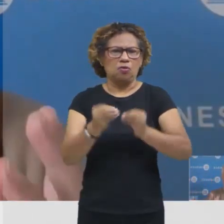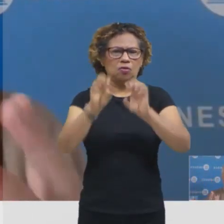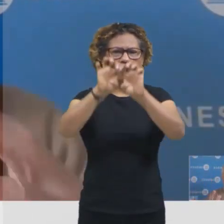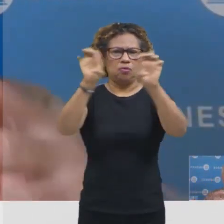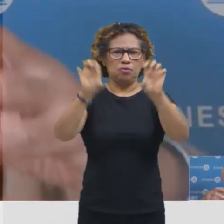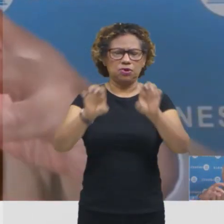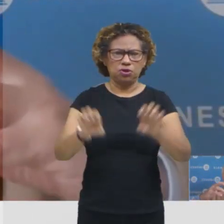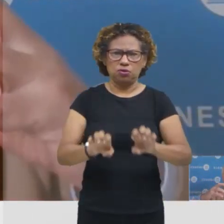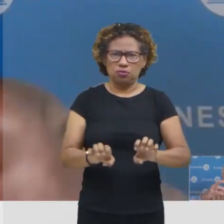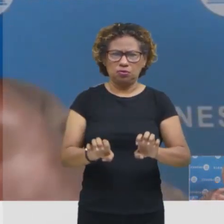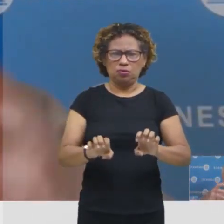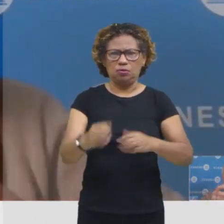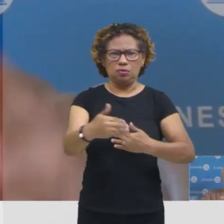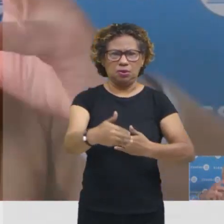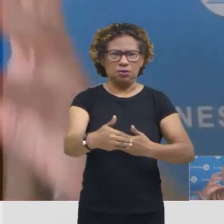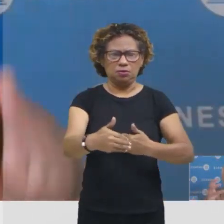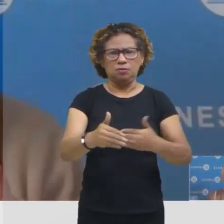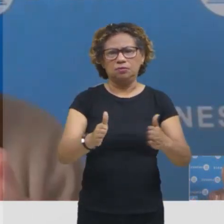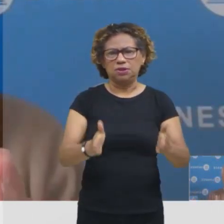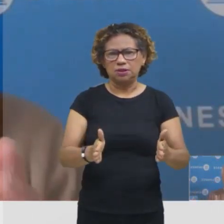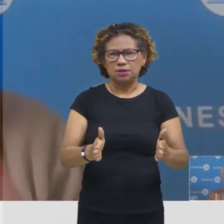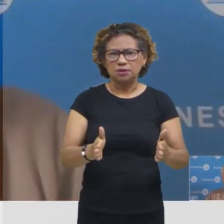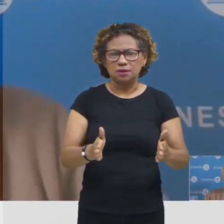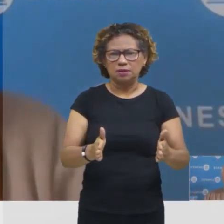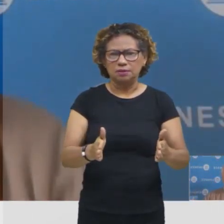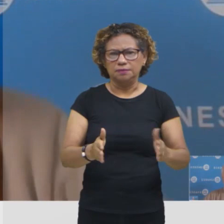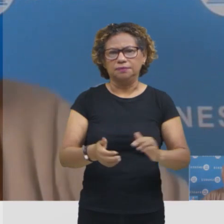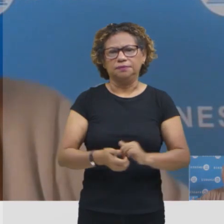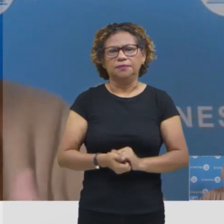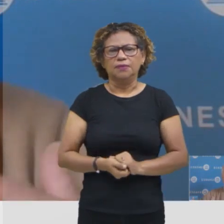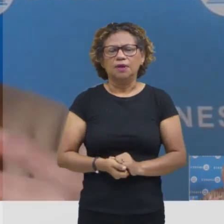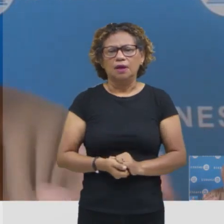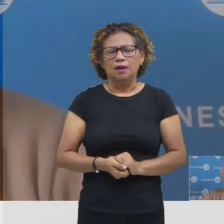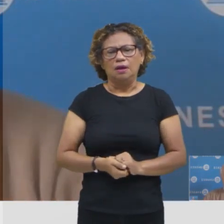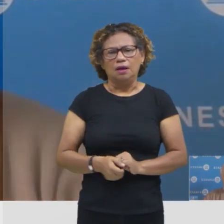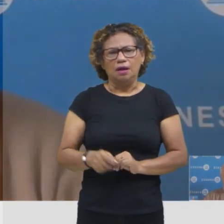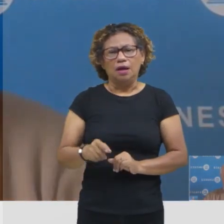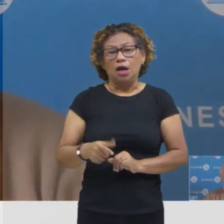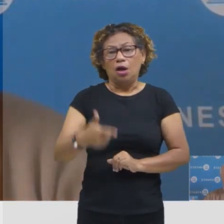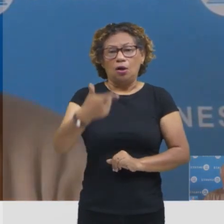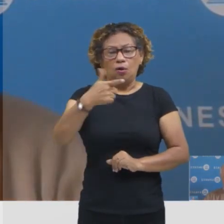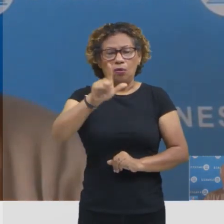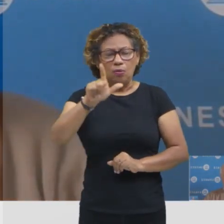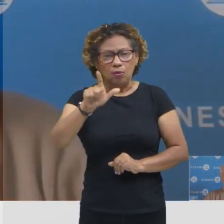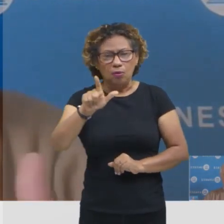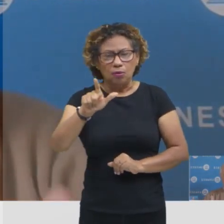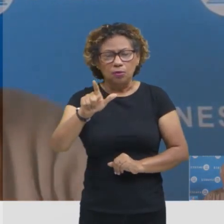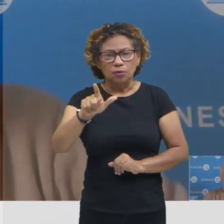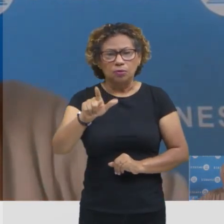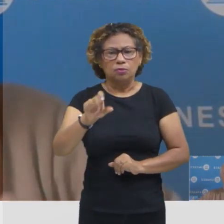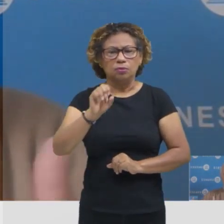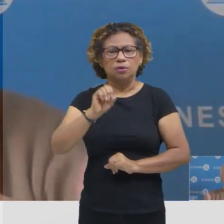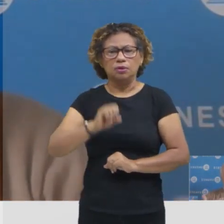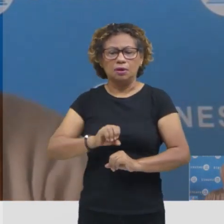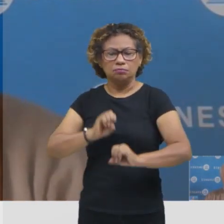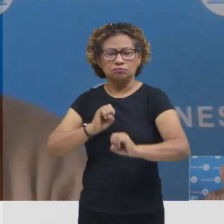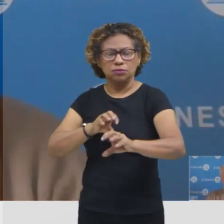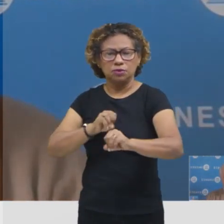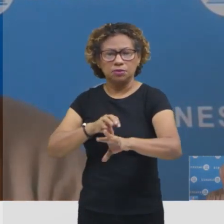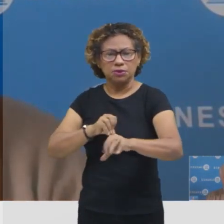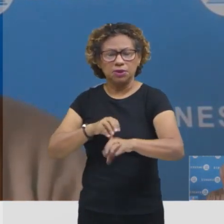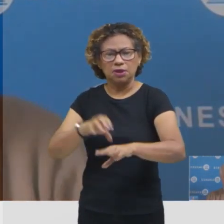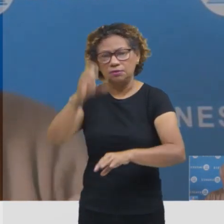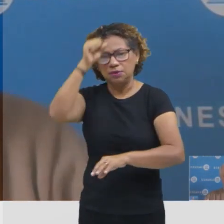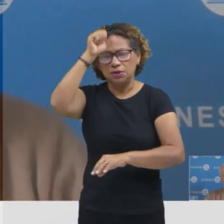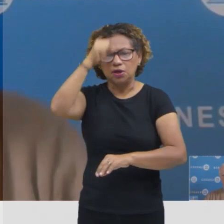sala de aula e através da estrutura da lição. Será uma outra forma de aprendizagem, serão novos